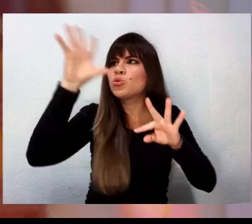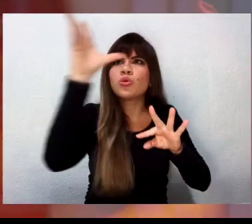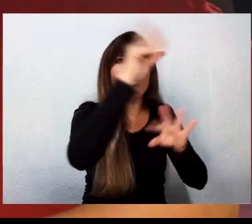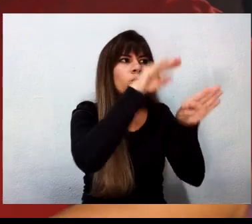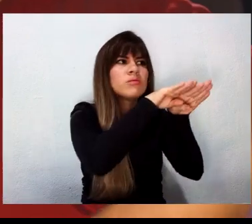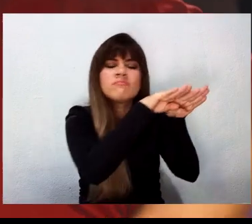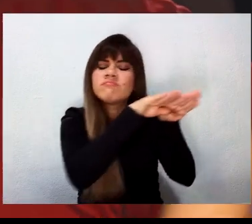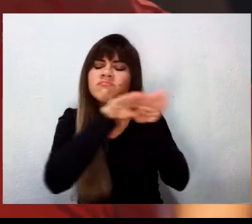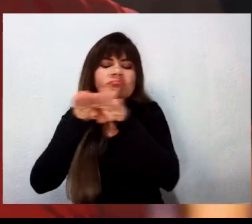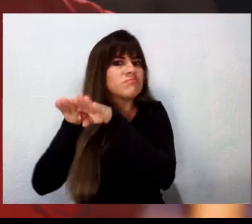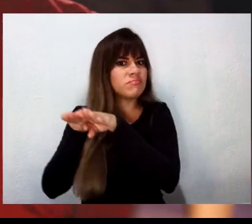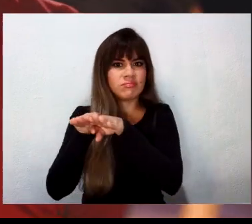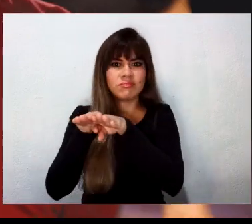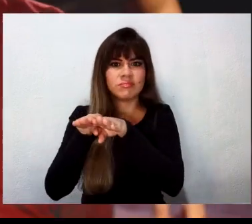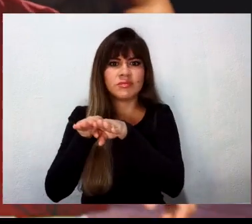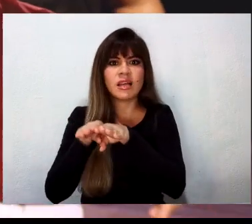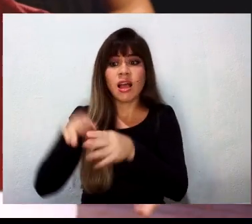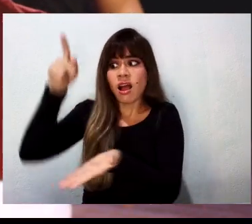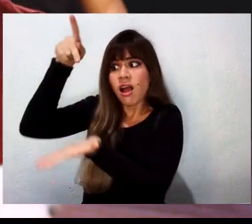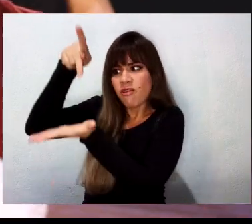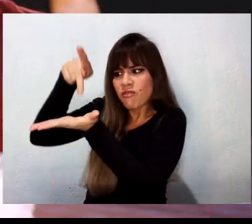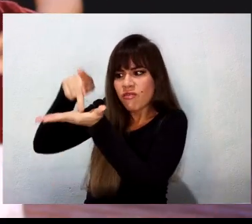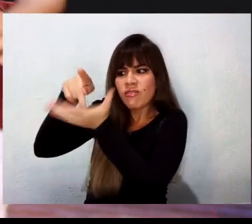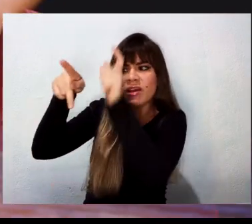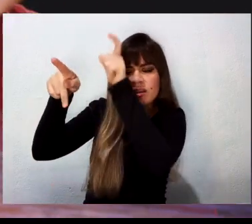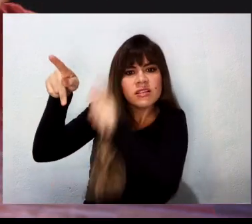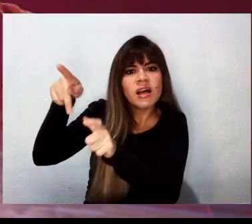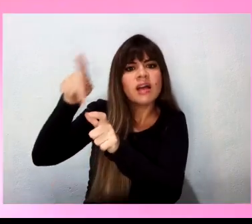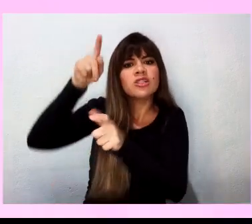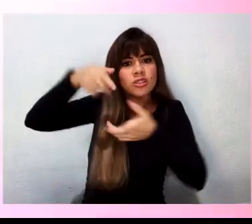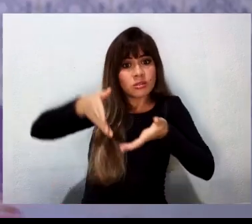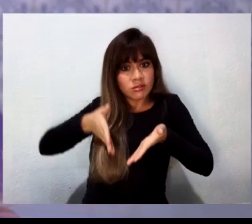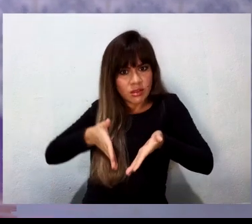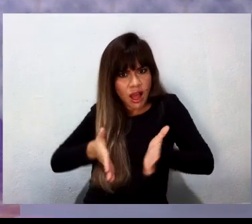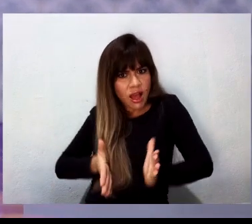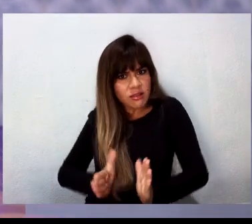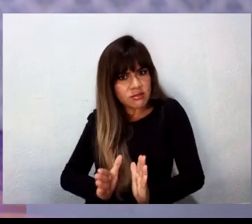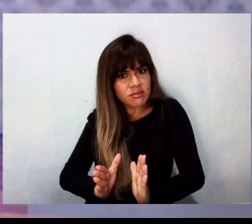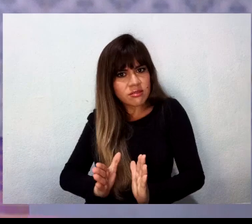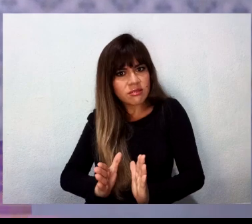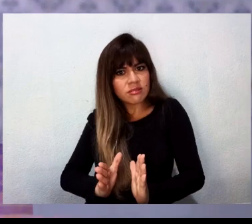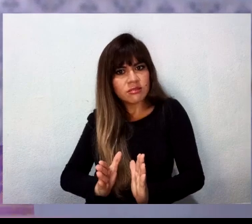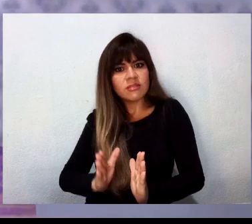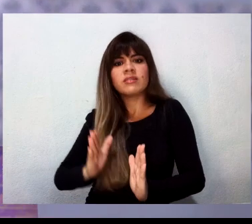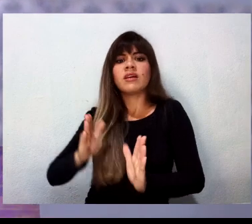assim para todo mundo. A verdade nasce.